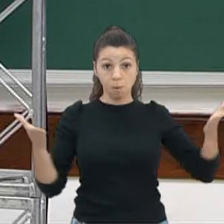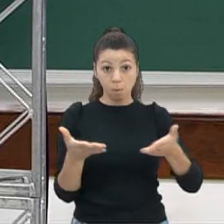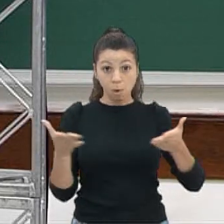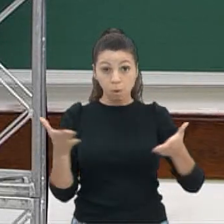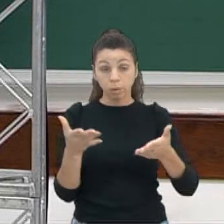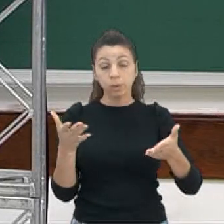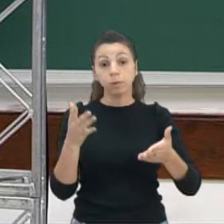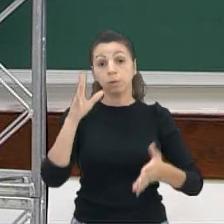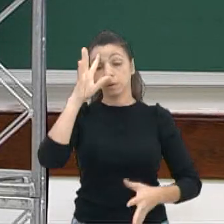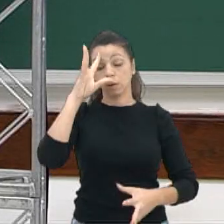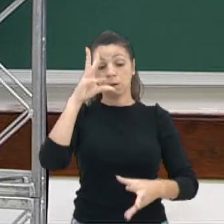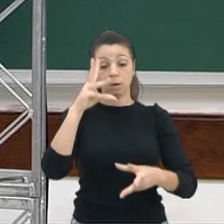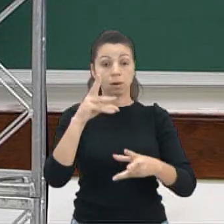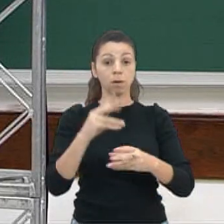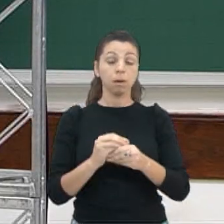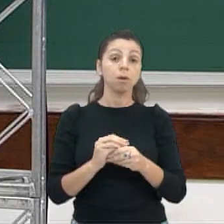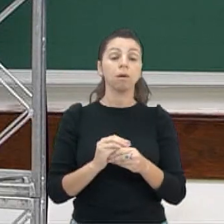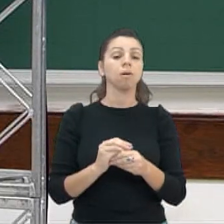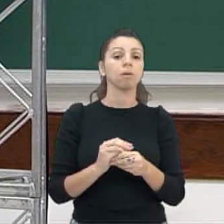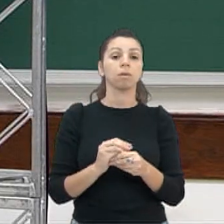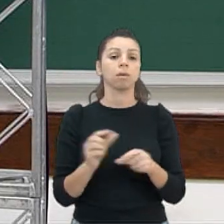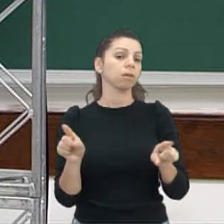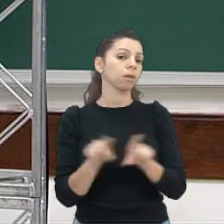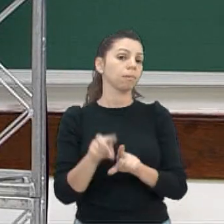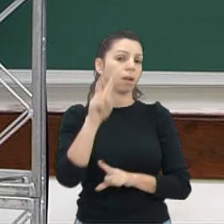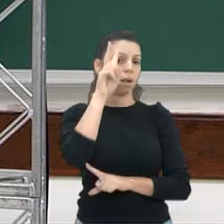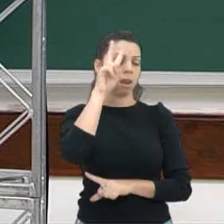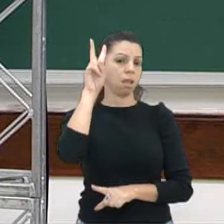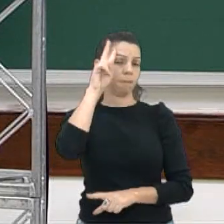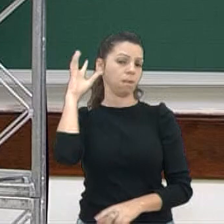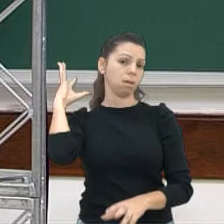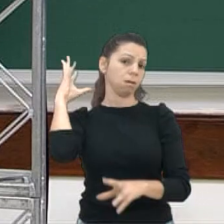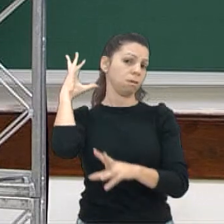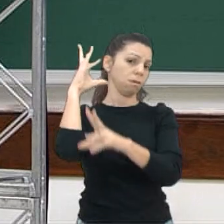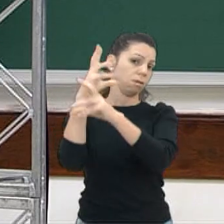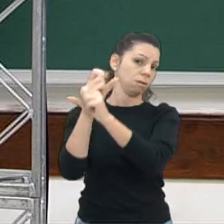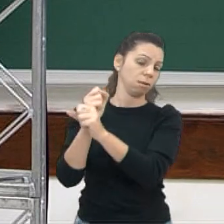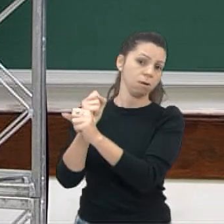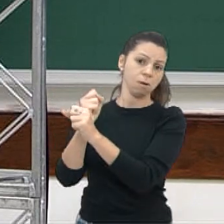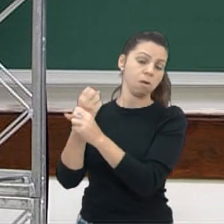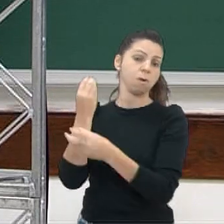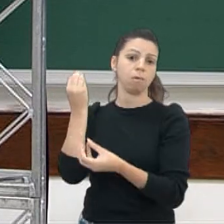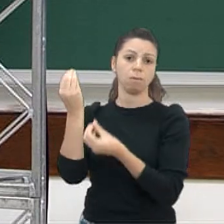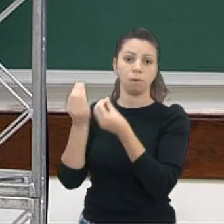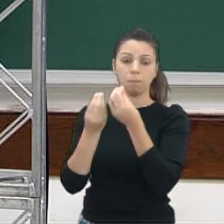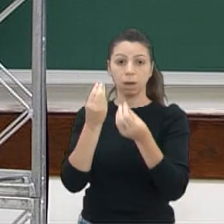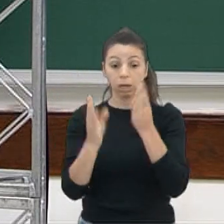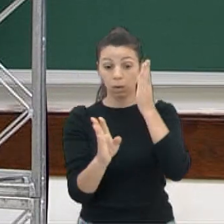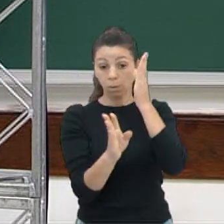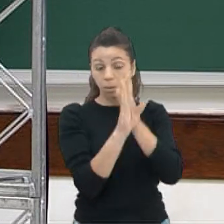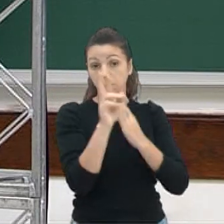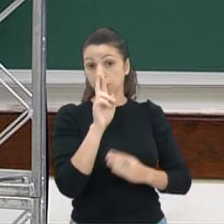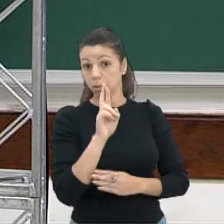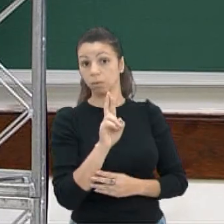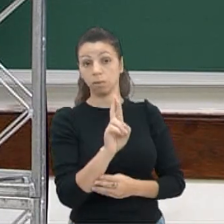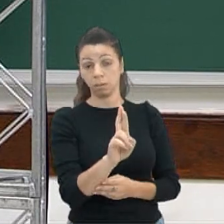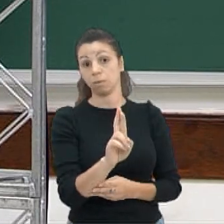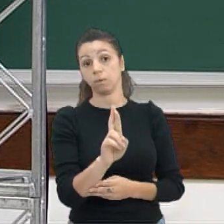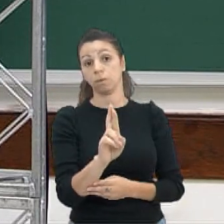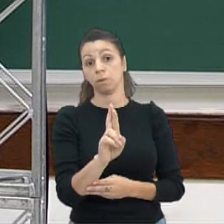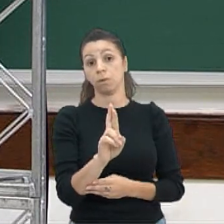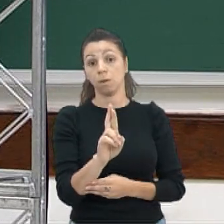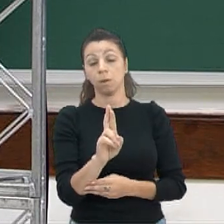aprendemos, demos uma recordada de como elaboramos uma expressão algébrica e como recebemos o resultado dela, que é o meu